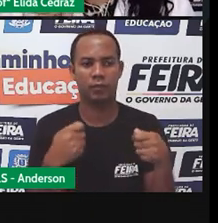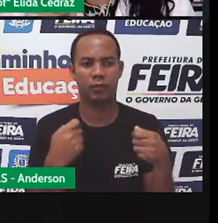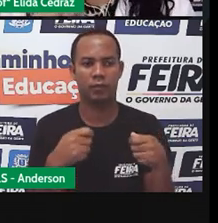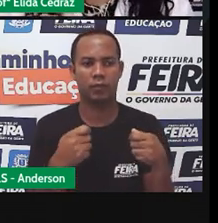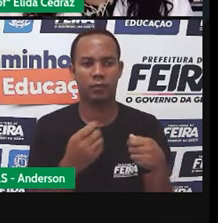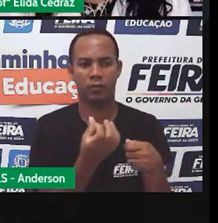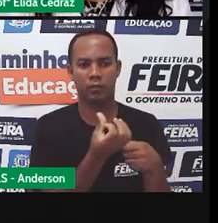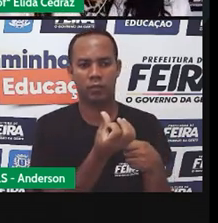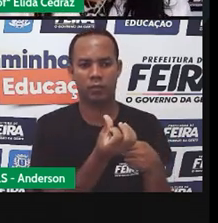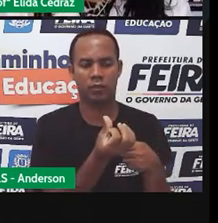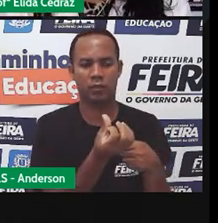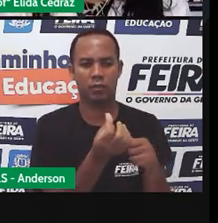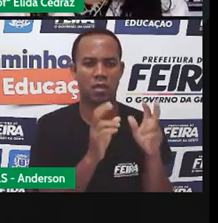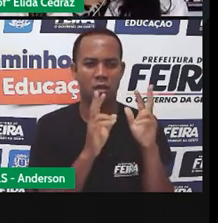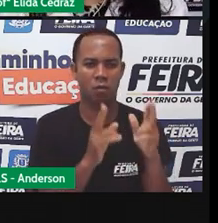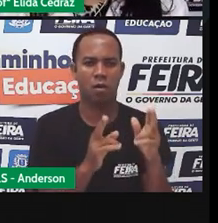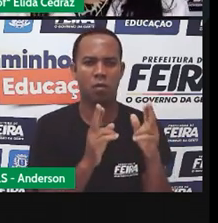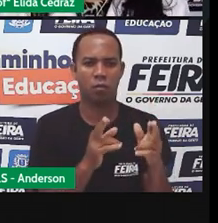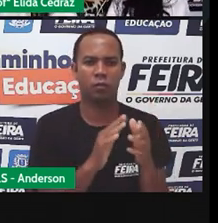6 quadradinhos iguais.